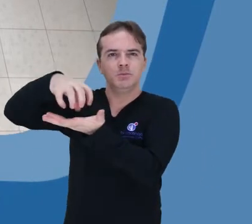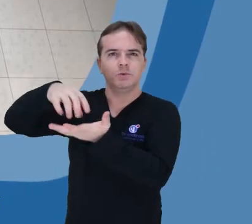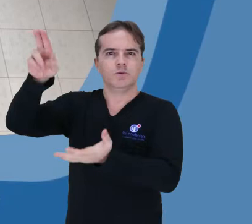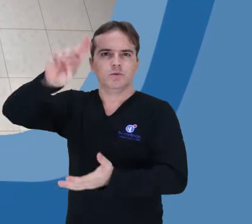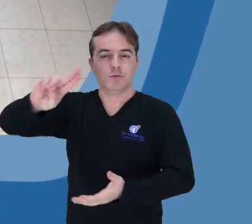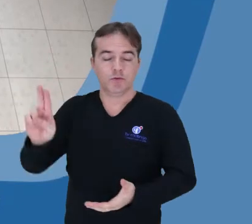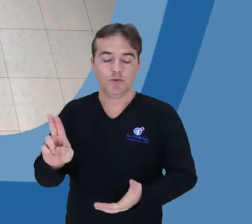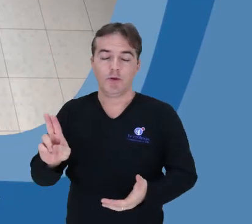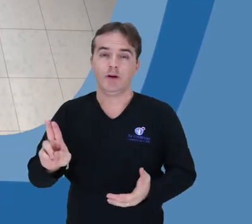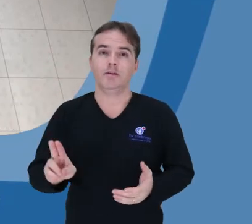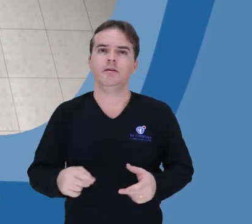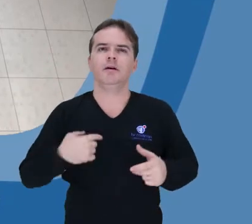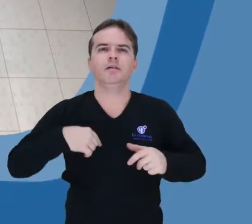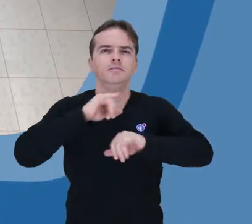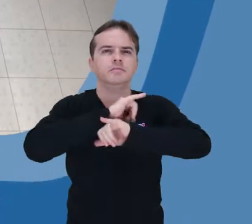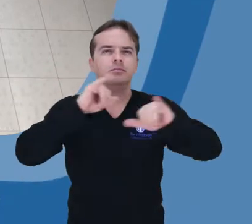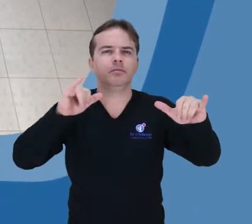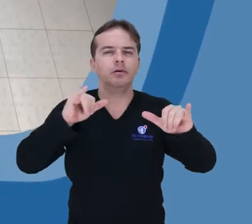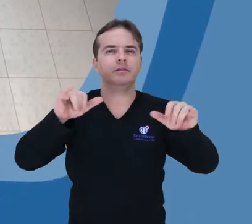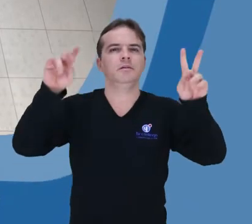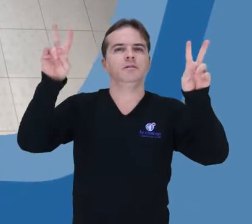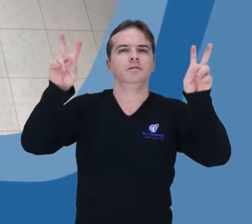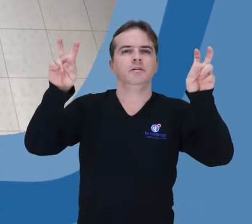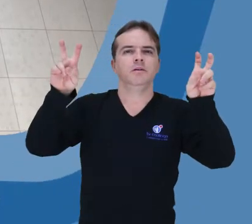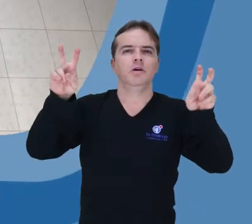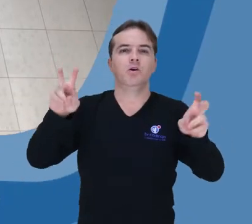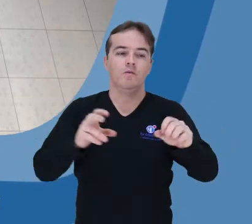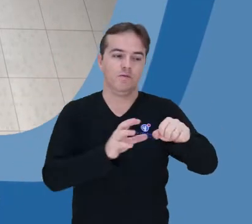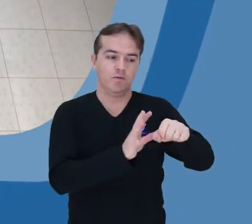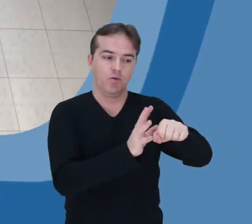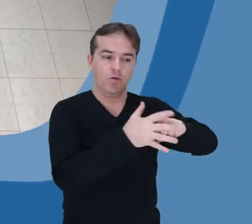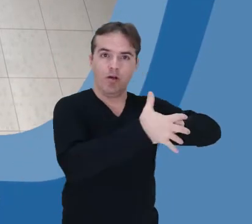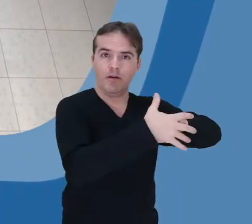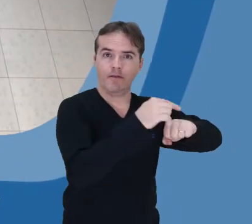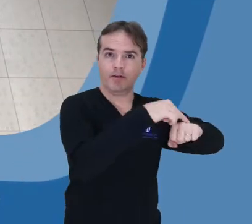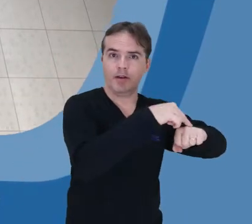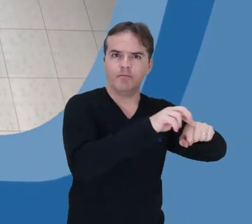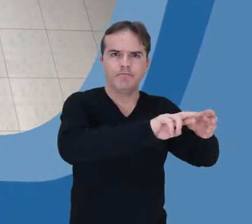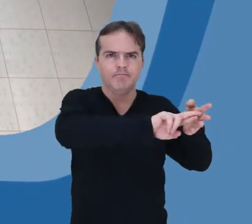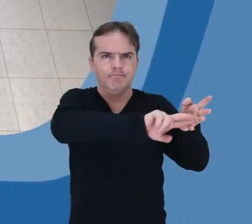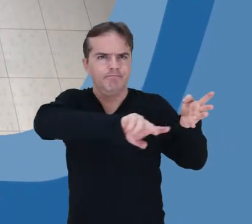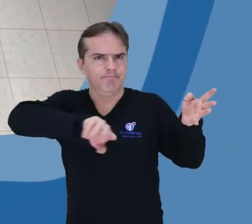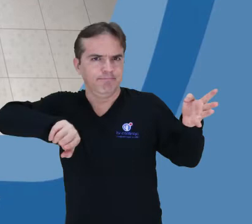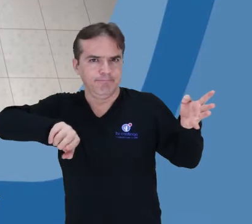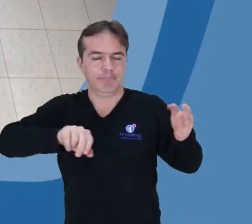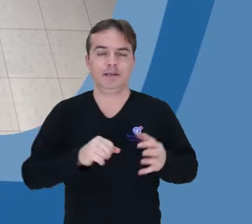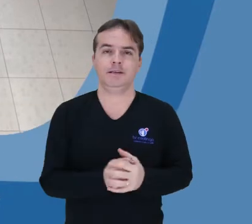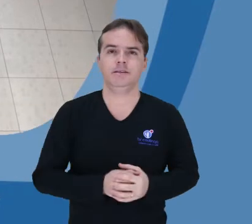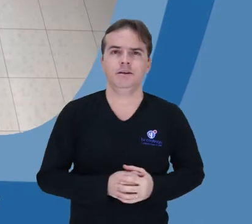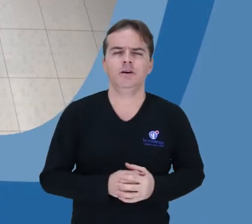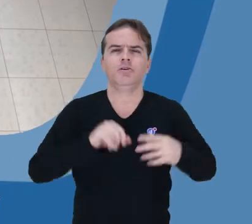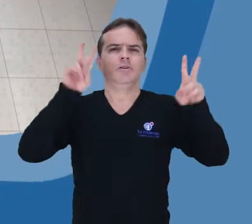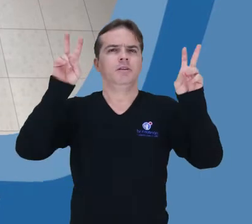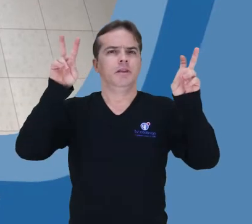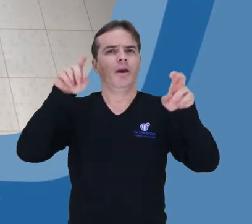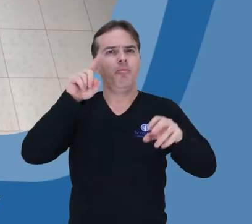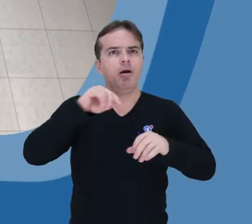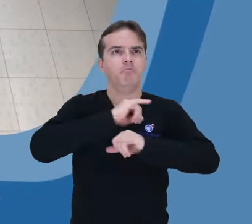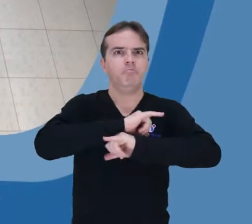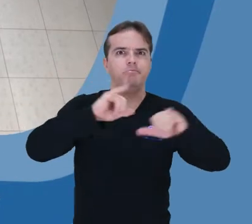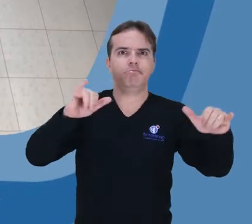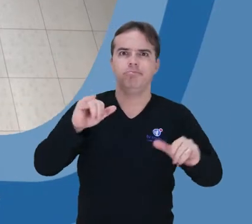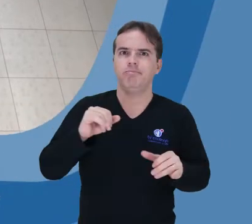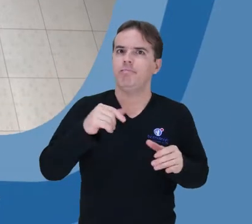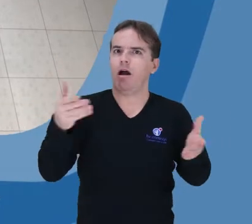para vocês um pouco sobre as variantes do coronavírus. Esse tema é um tema que tem surgido e